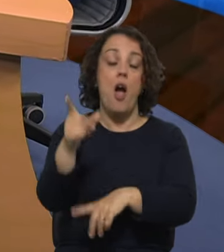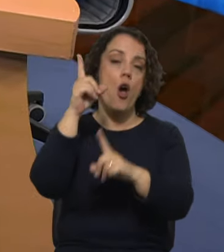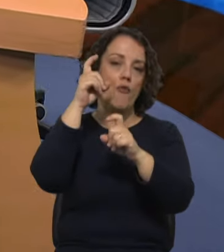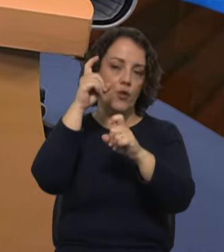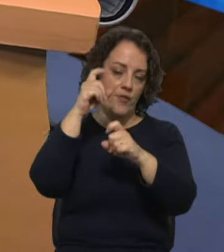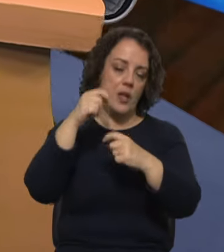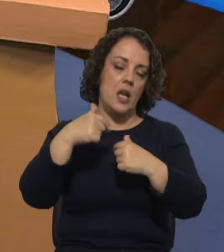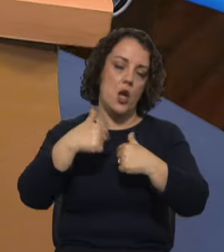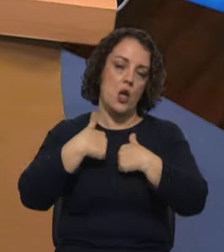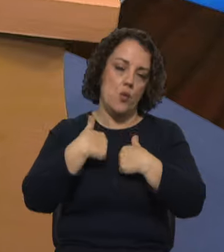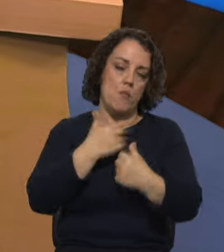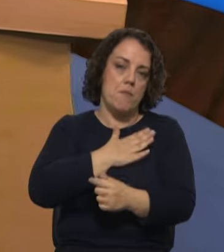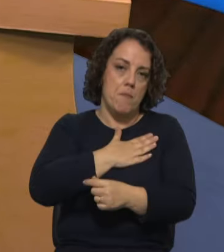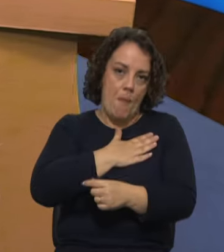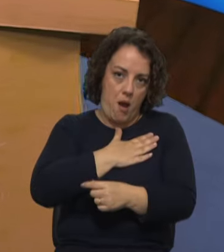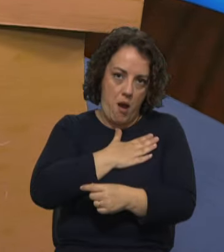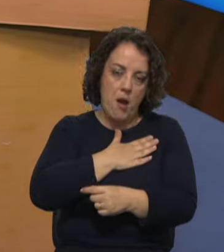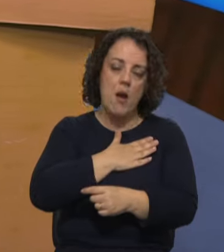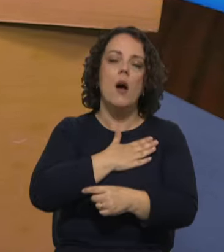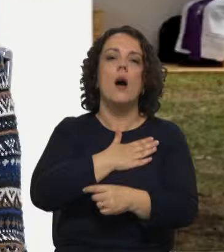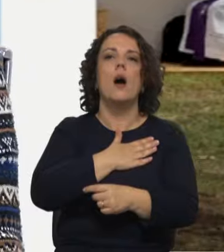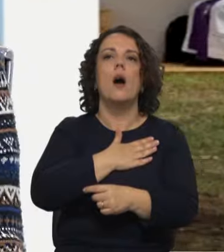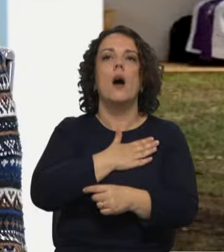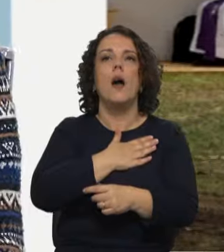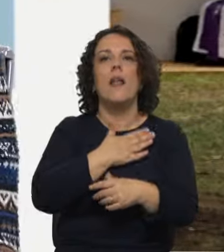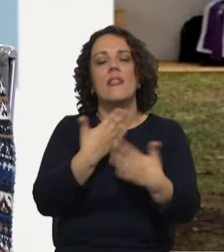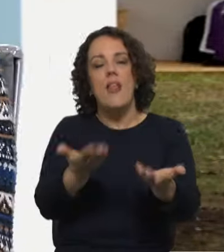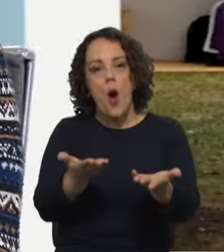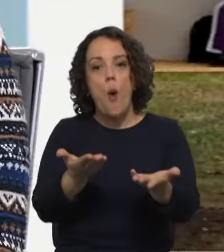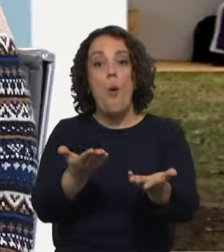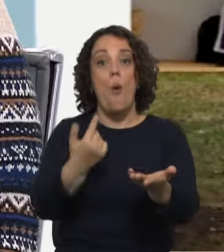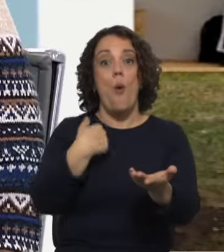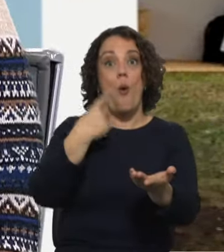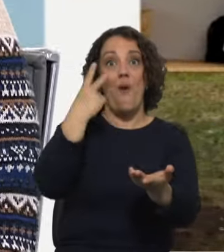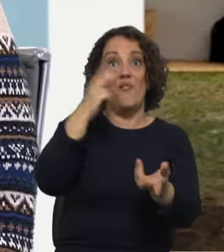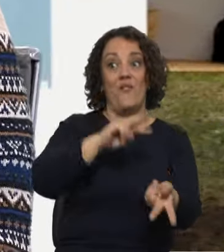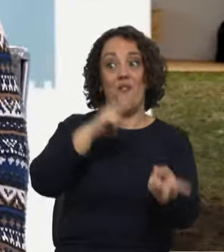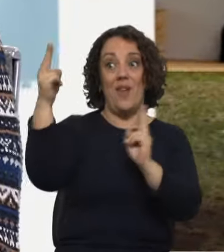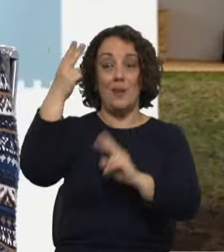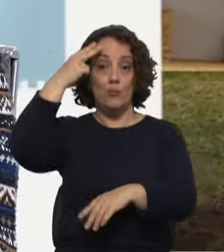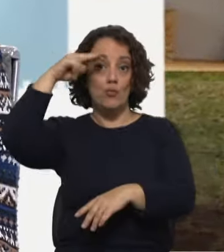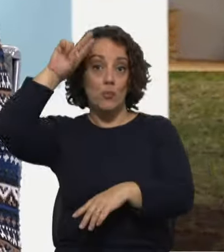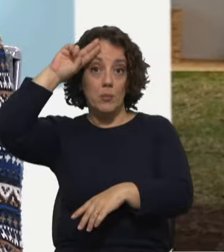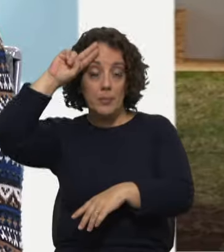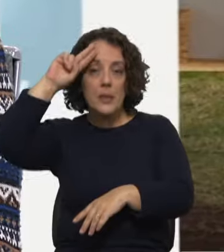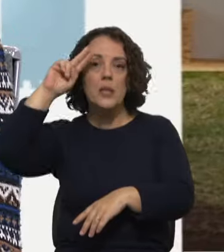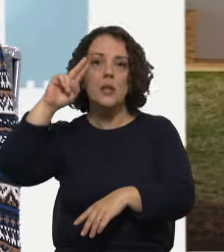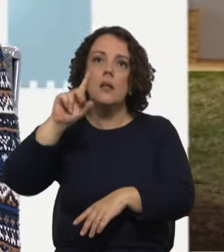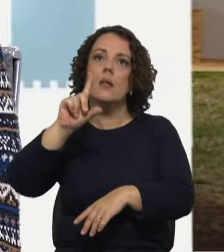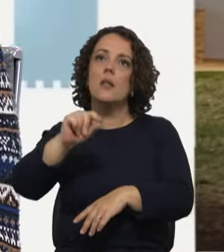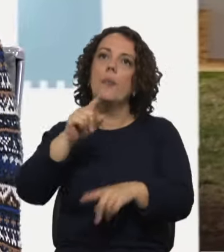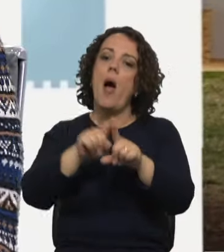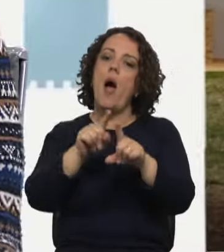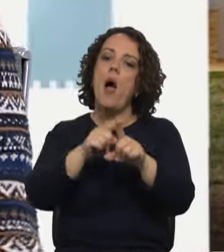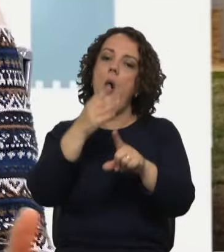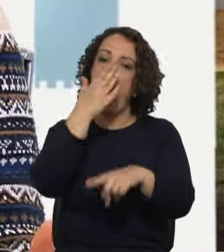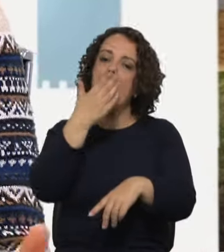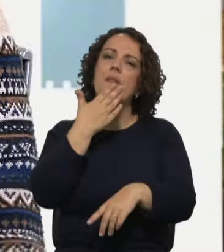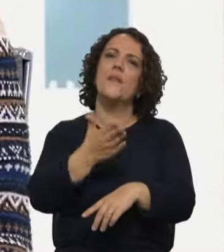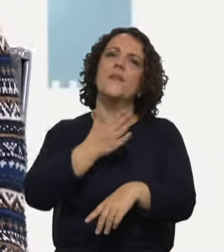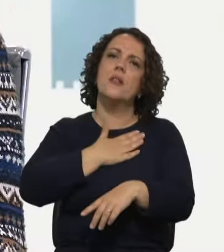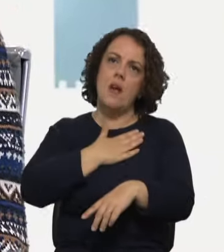pela qual eu tive uma uma paixão muito grande e e acho que o ter ido viver para Moçambique eh também me permitiu de alguma forma